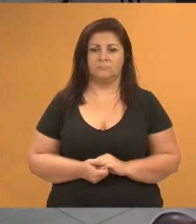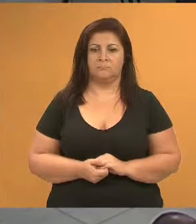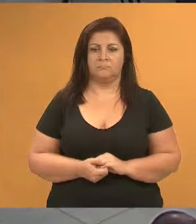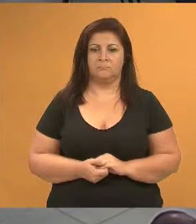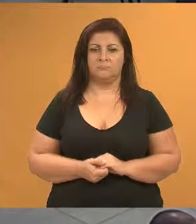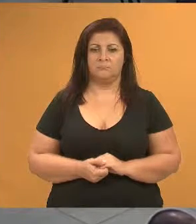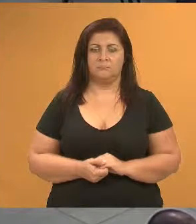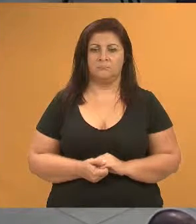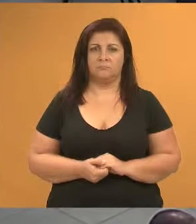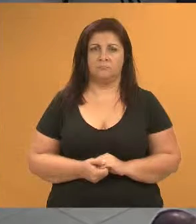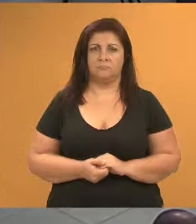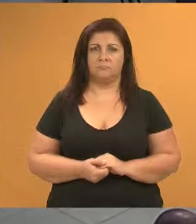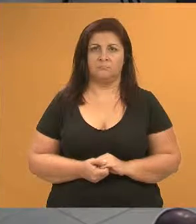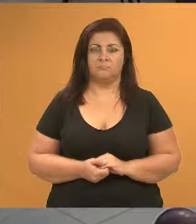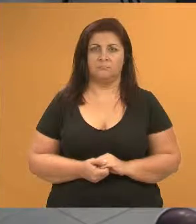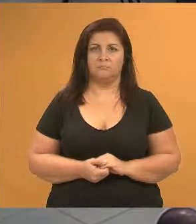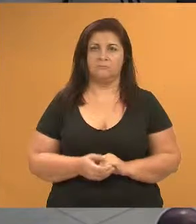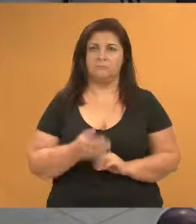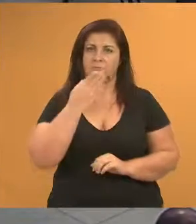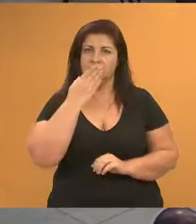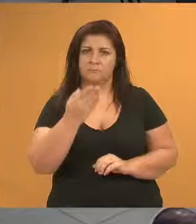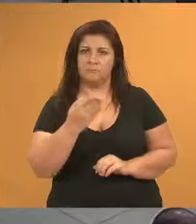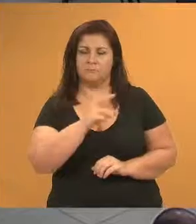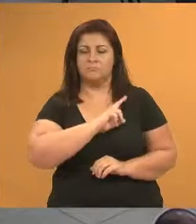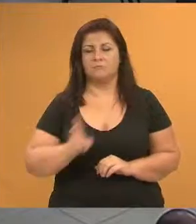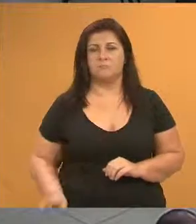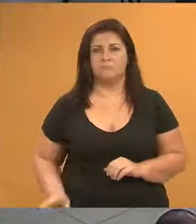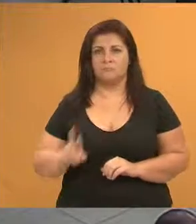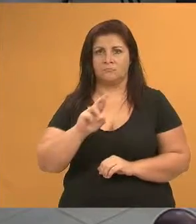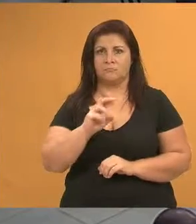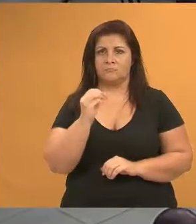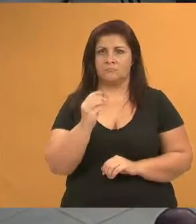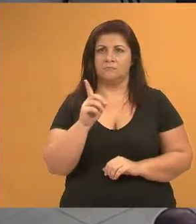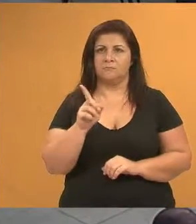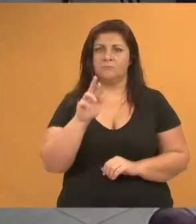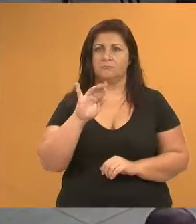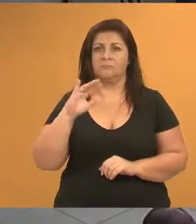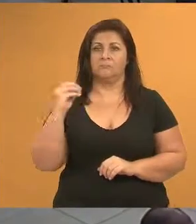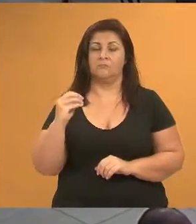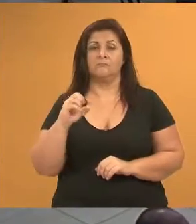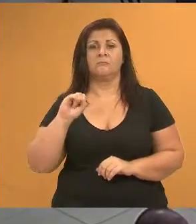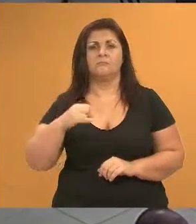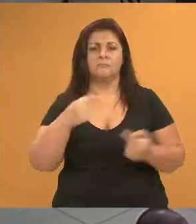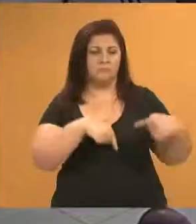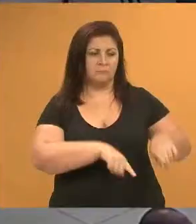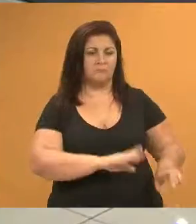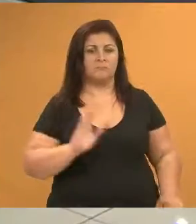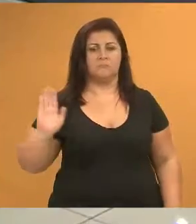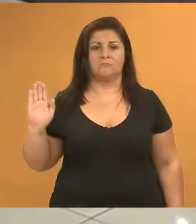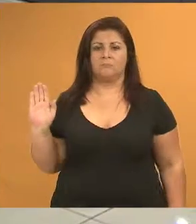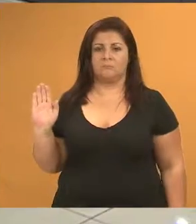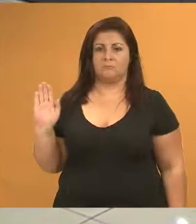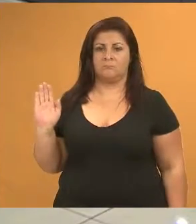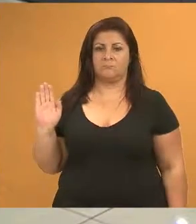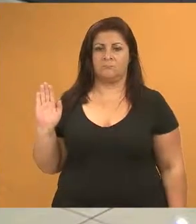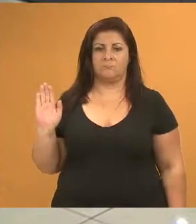Repete. Proposta do doutor Rodrigo, pedindo adiamento por uma sessão. Quem for contrário, que se manifeste levantando o braço.